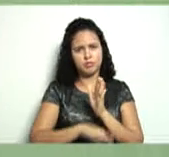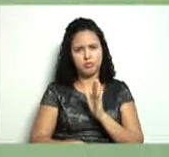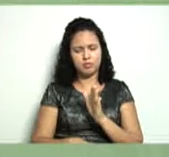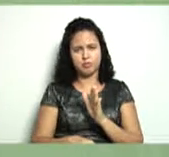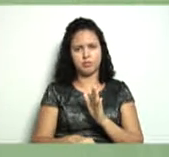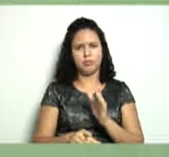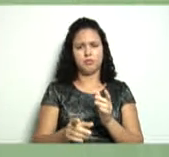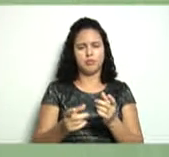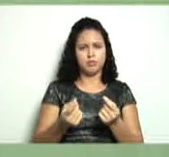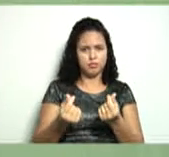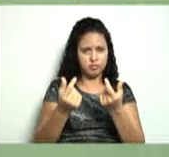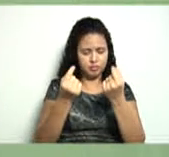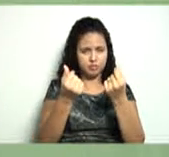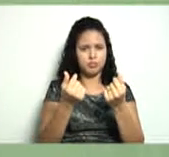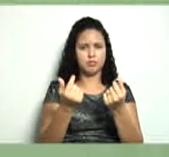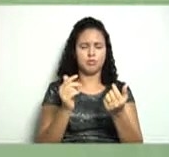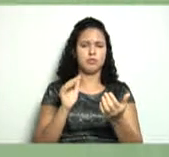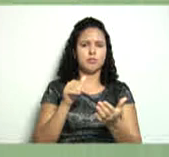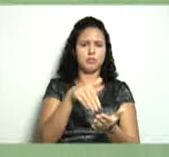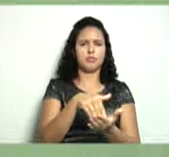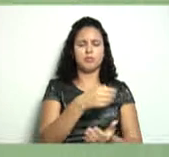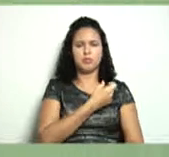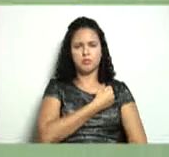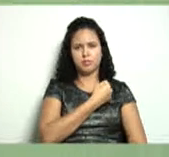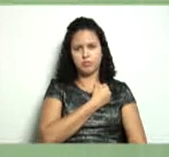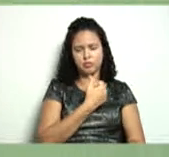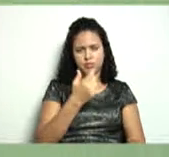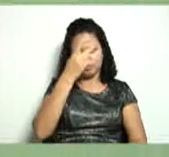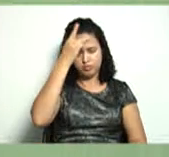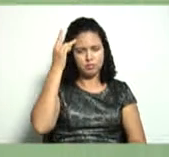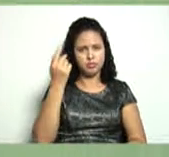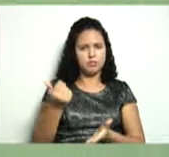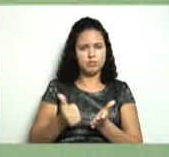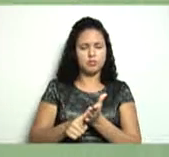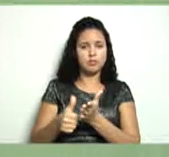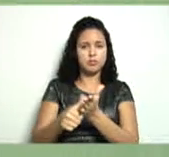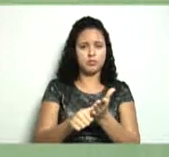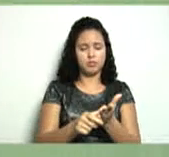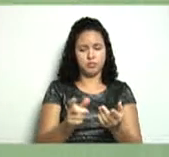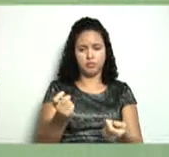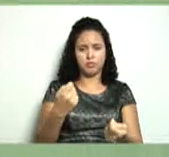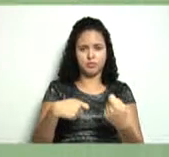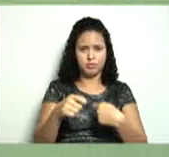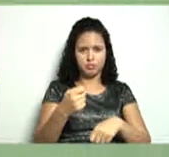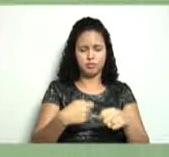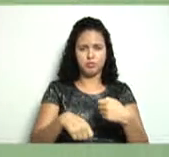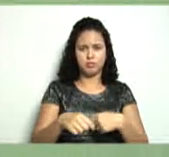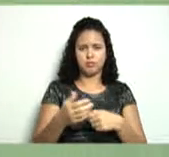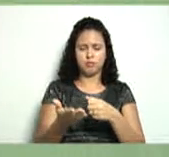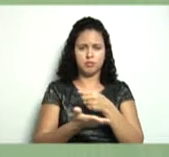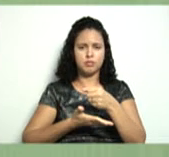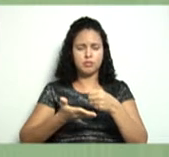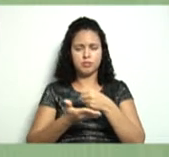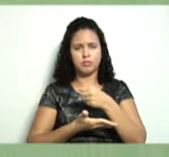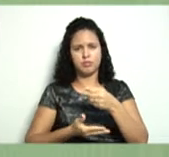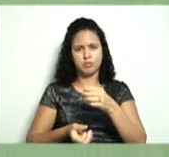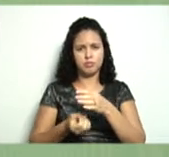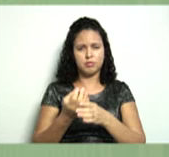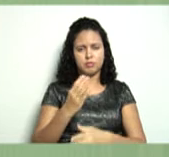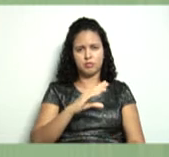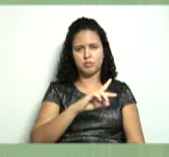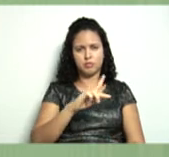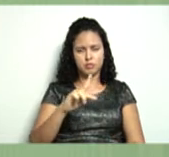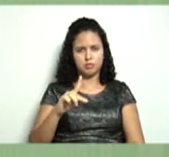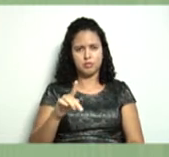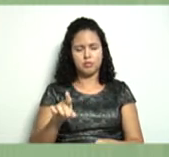a responsabilidade, o número mínimo de associados e outros elementos administrativos fundamentais para a constituição da cooperativa. A